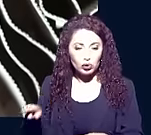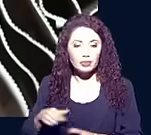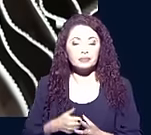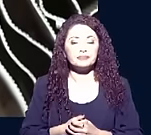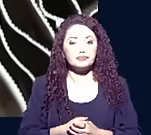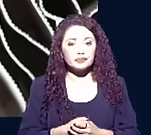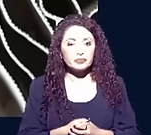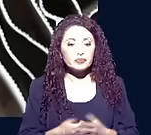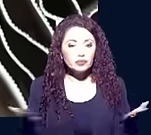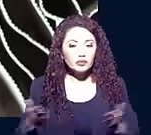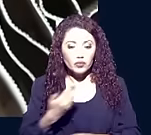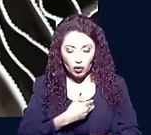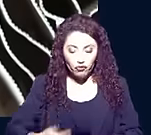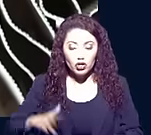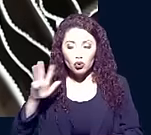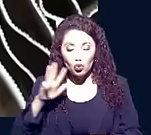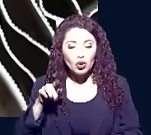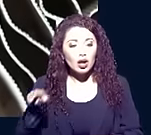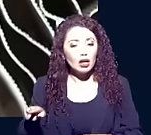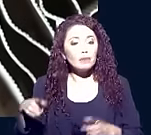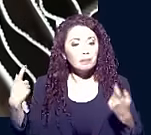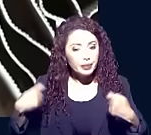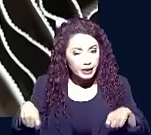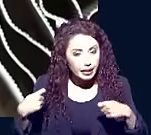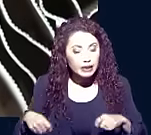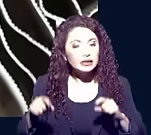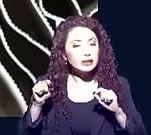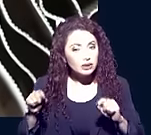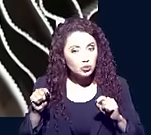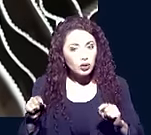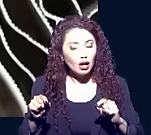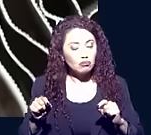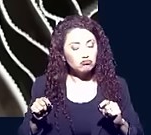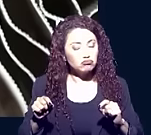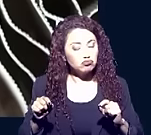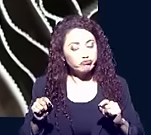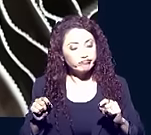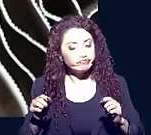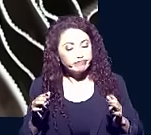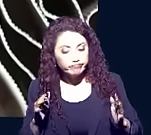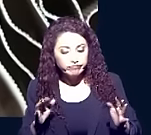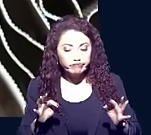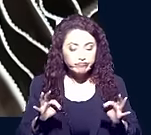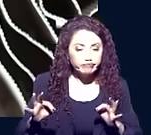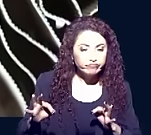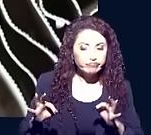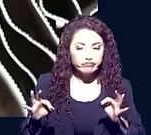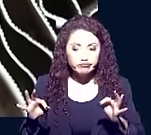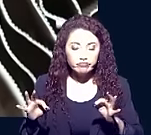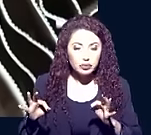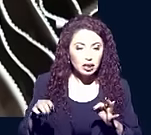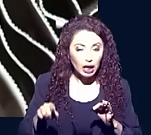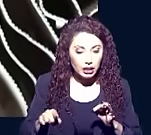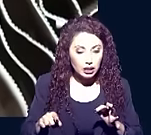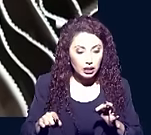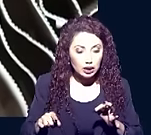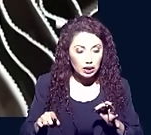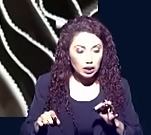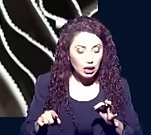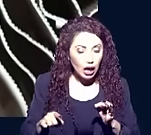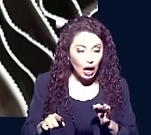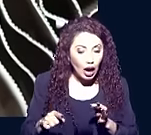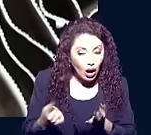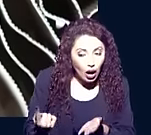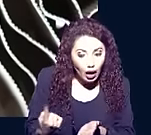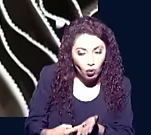terceira versão eh precisa se encontrar no palácio e nos seus ministérios para que os acordos de votação de texto